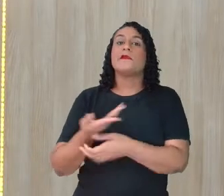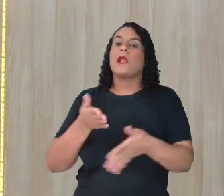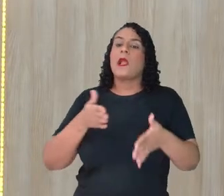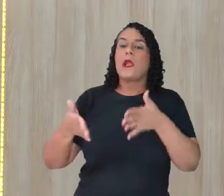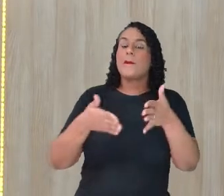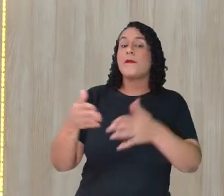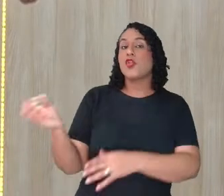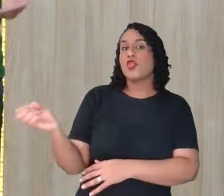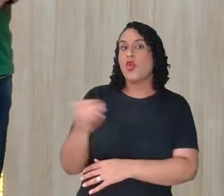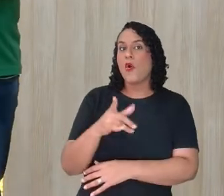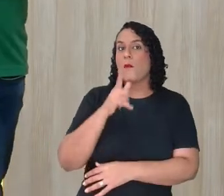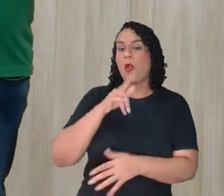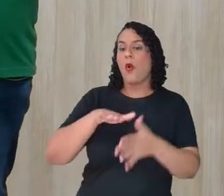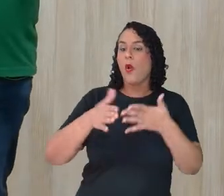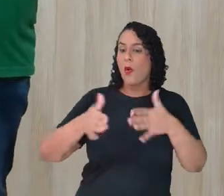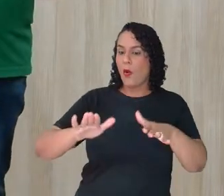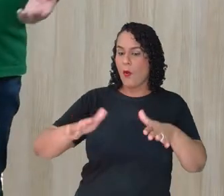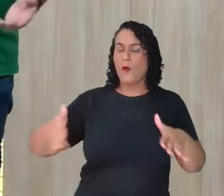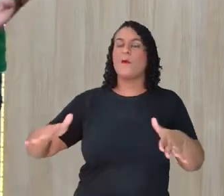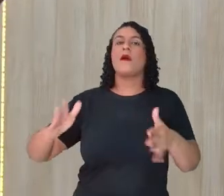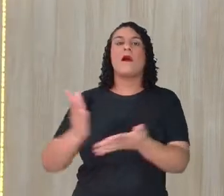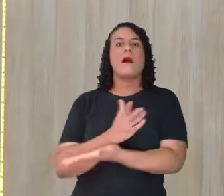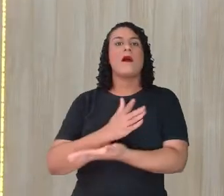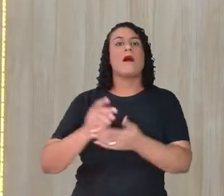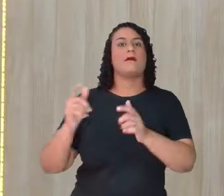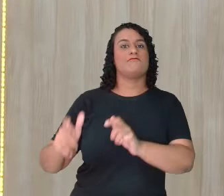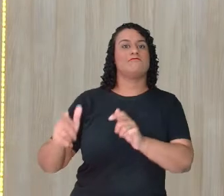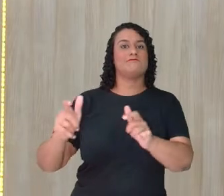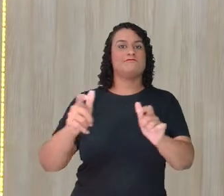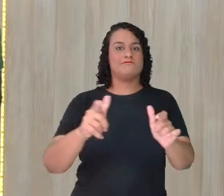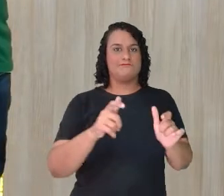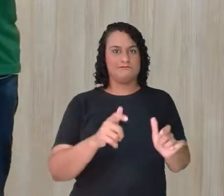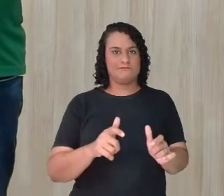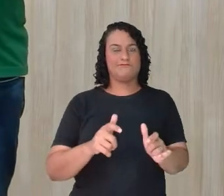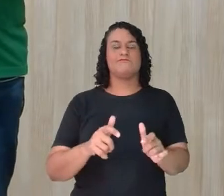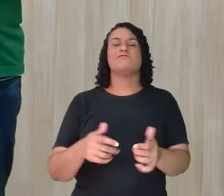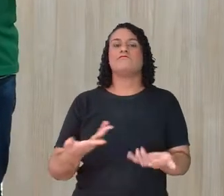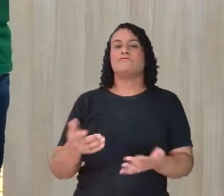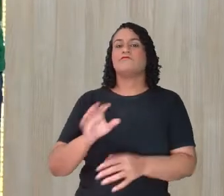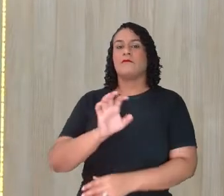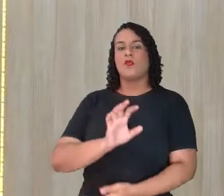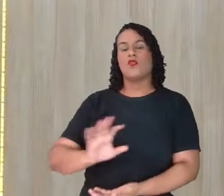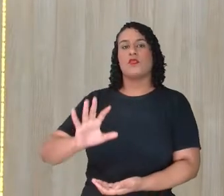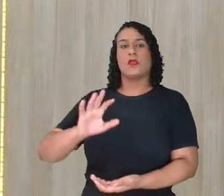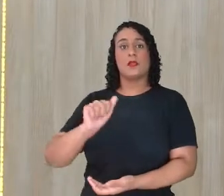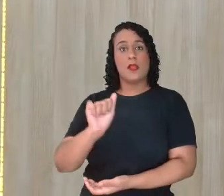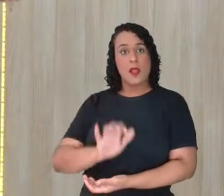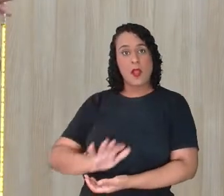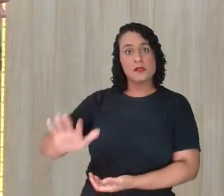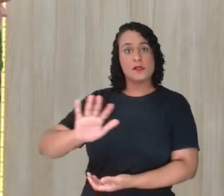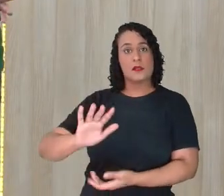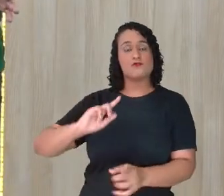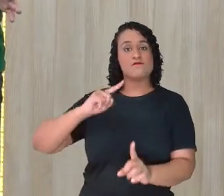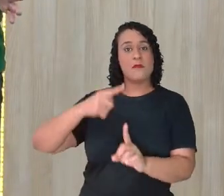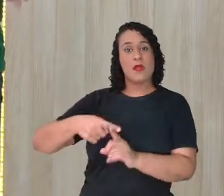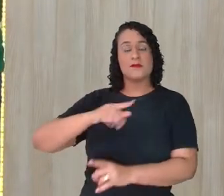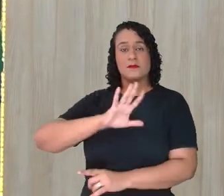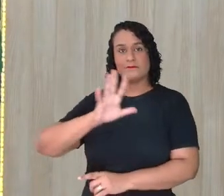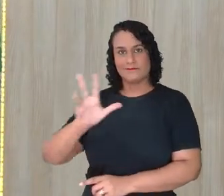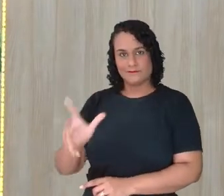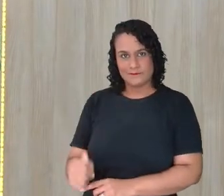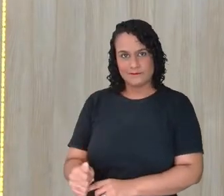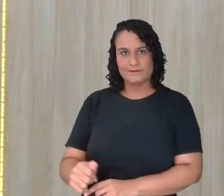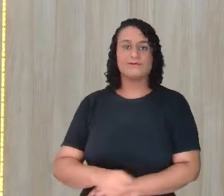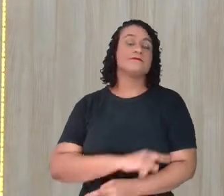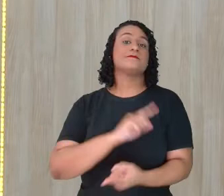né, marítimas para alguns locais do continente africano e asiático? Então a gente vai tentar entender isso.